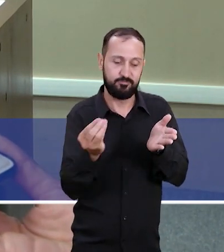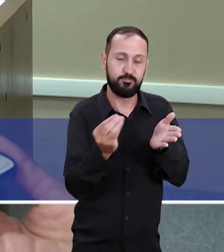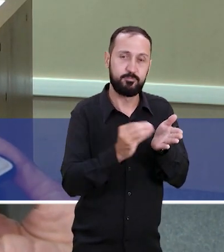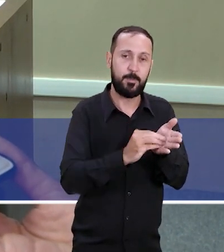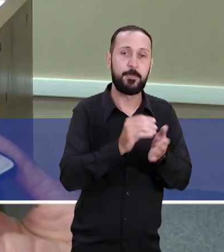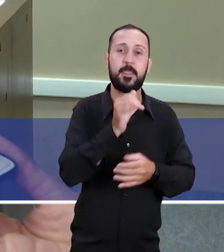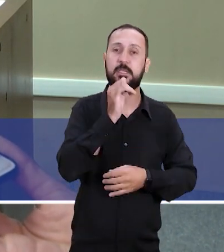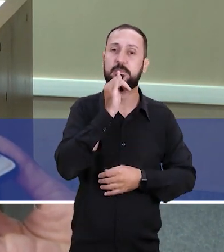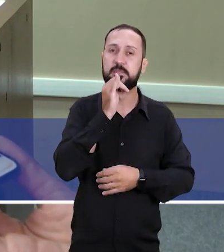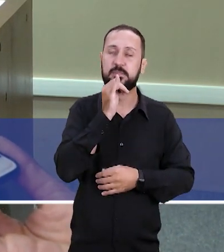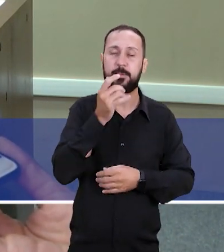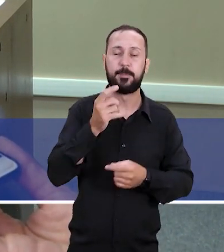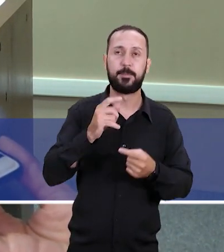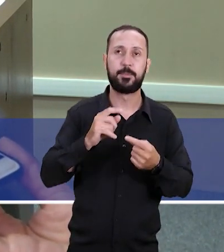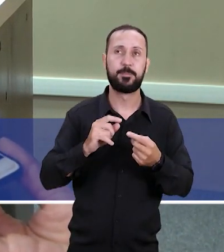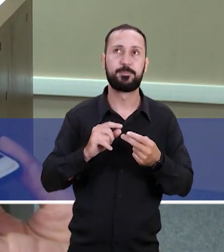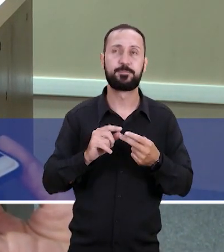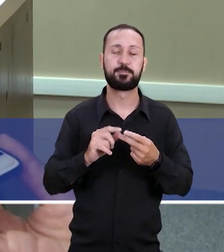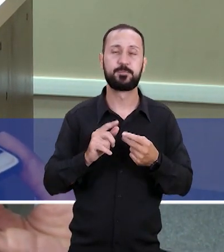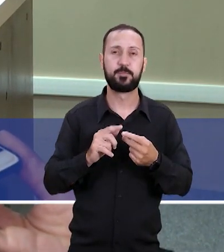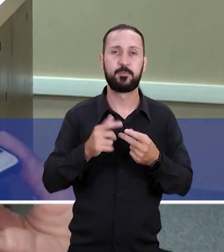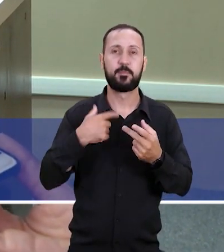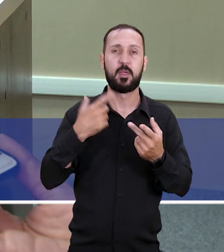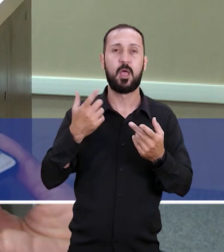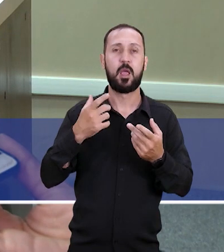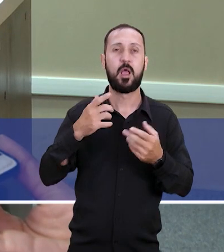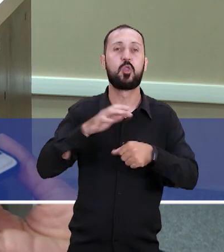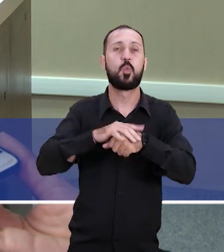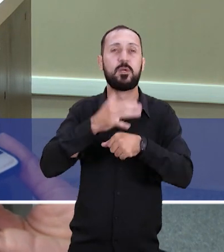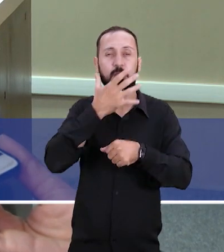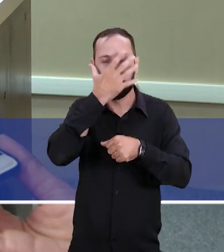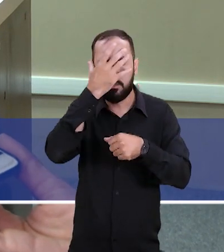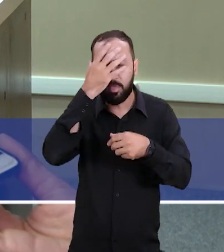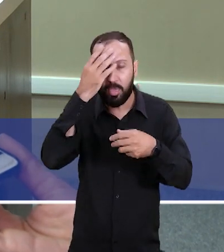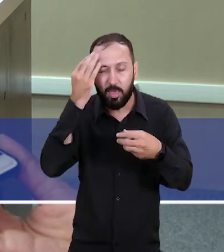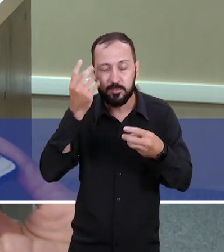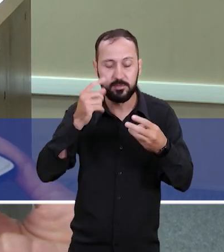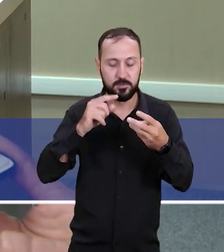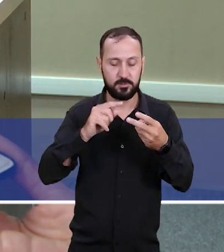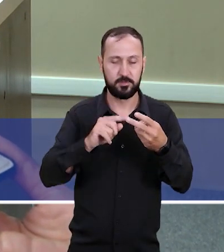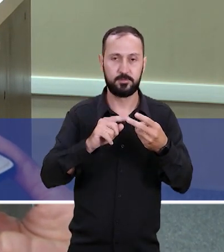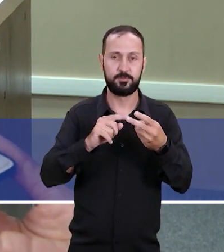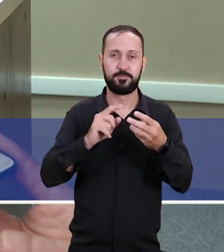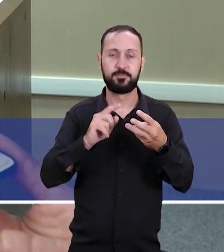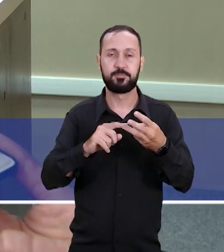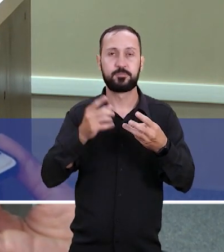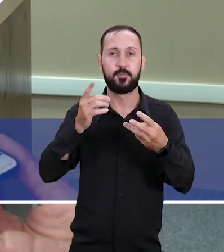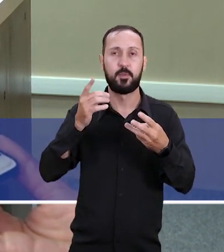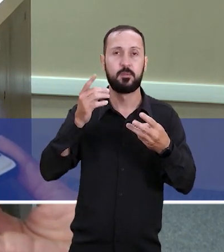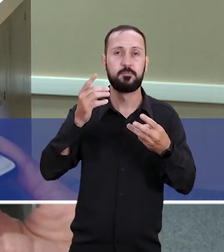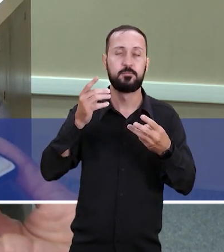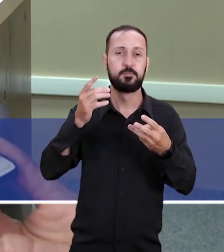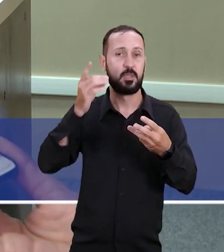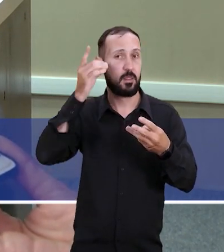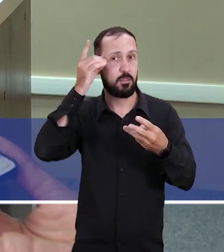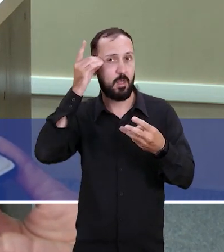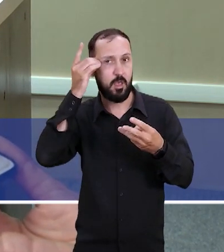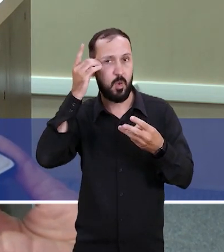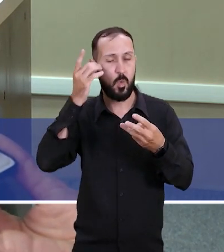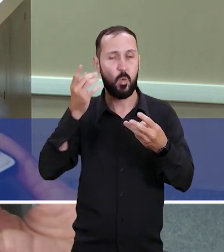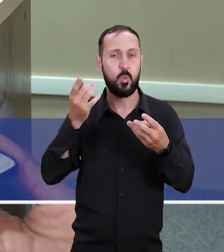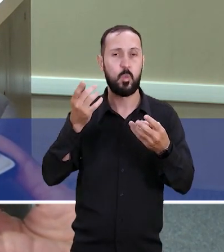na cédula de identidade. Por exemplo, Alzheimer, outras,